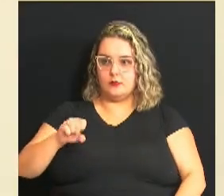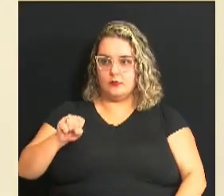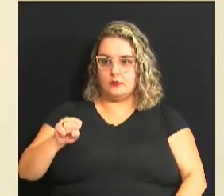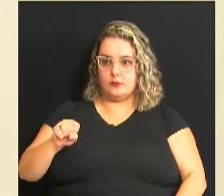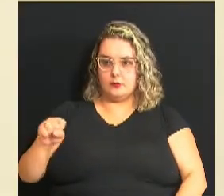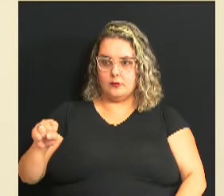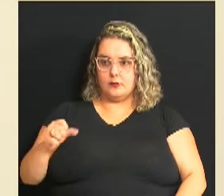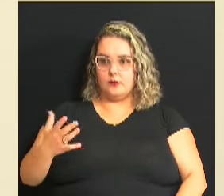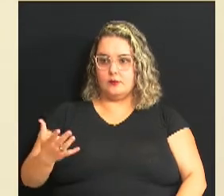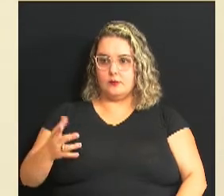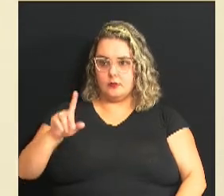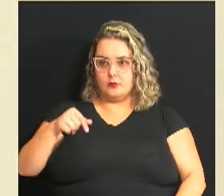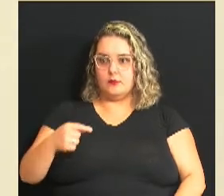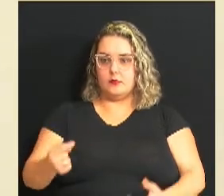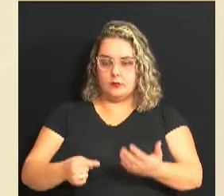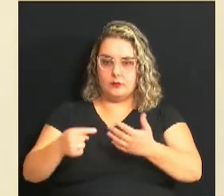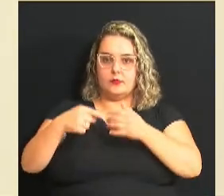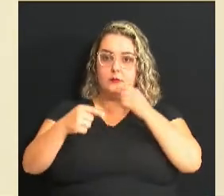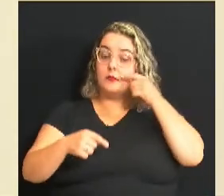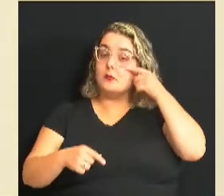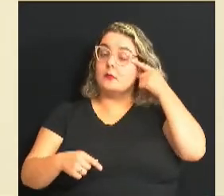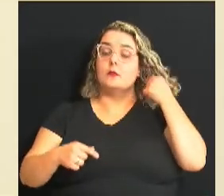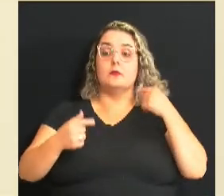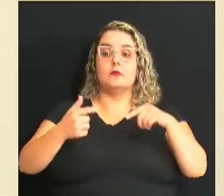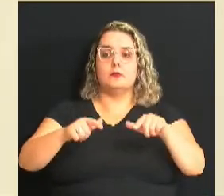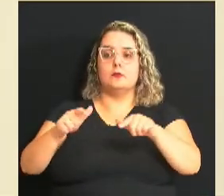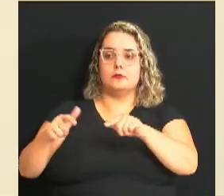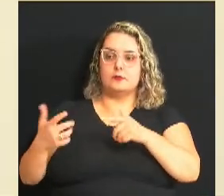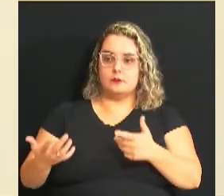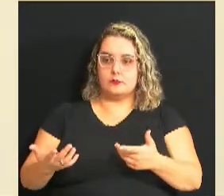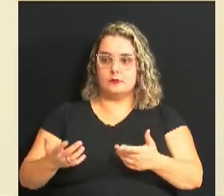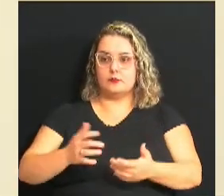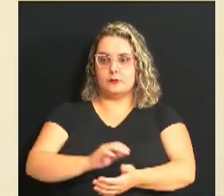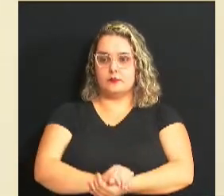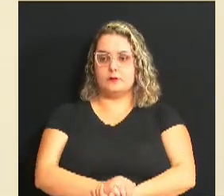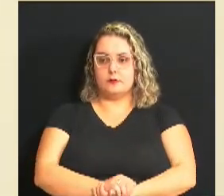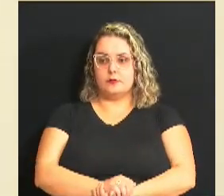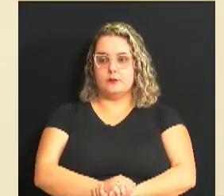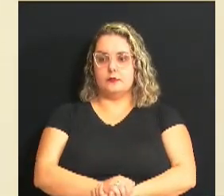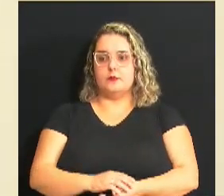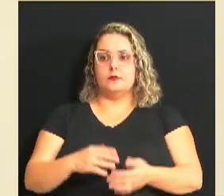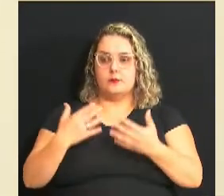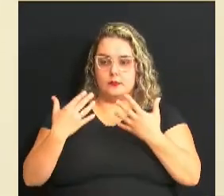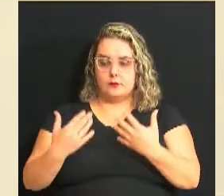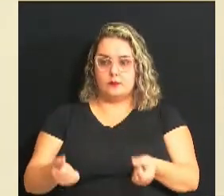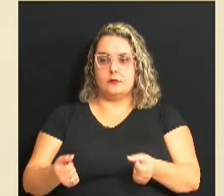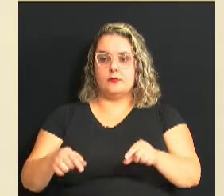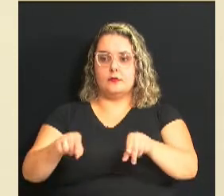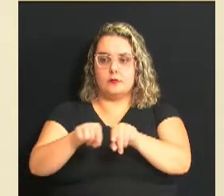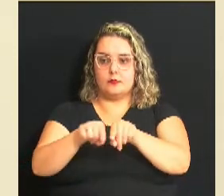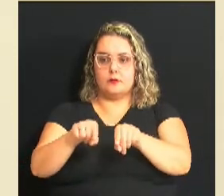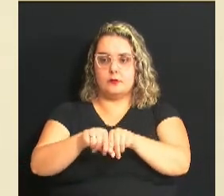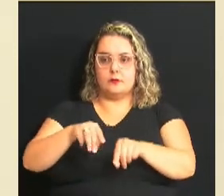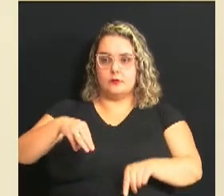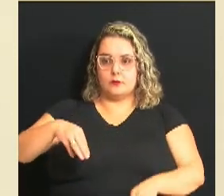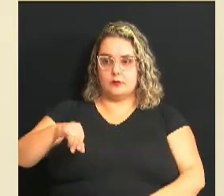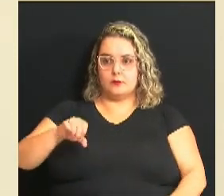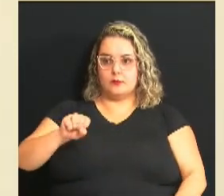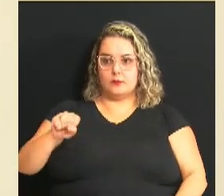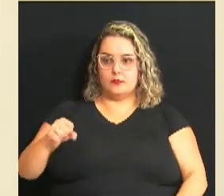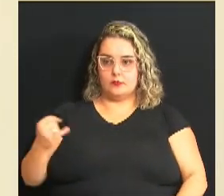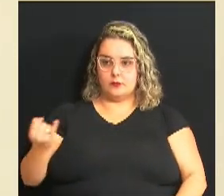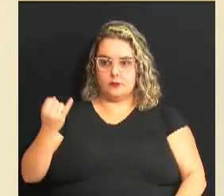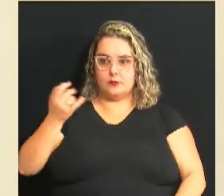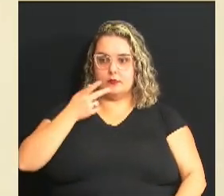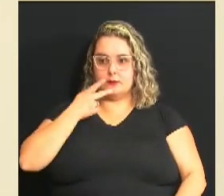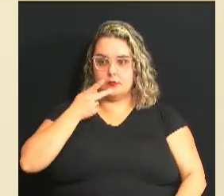uma dos locais também que a gente recebeu. Inclusive, o MIS, é importante dizer, nós acabamos de